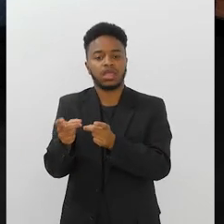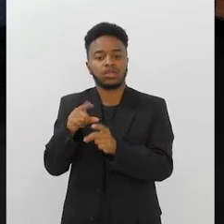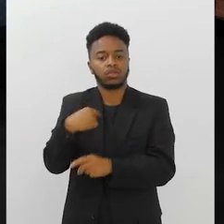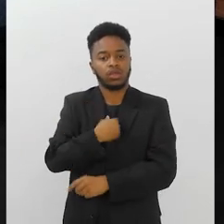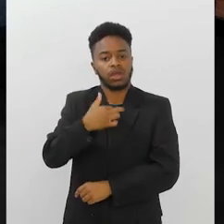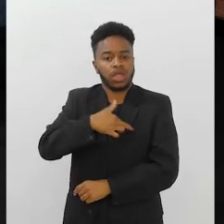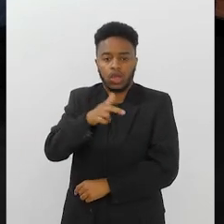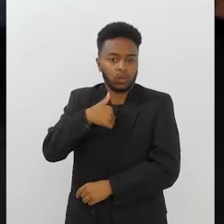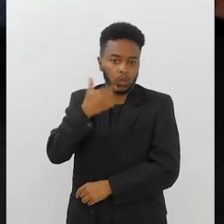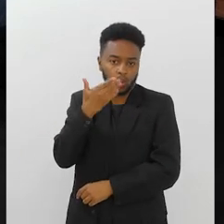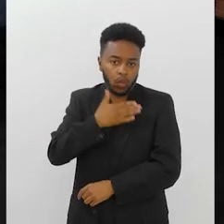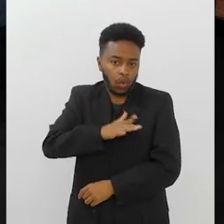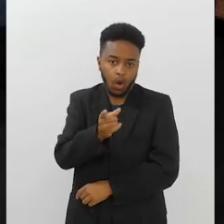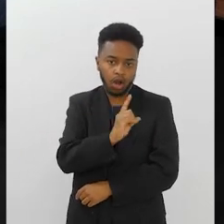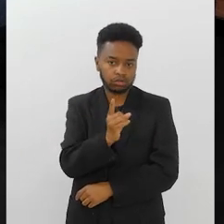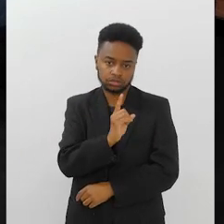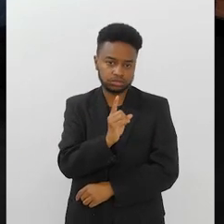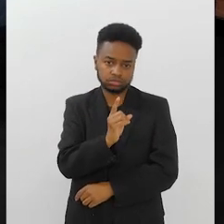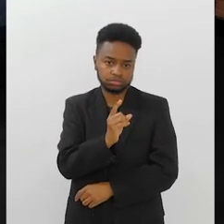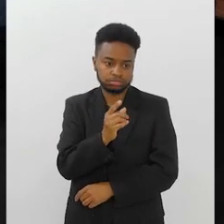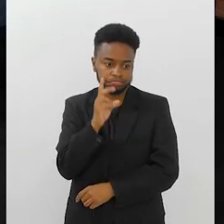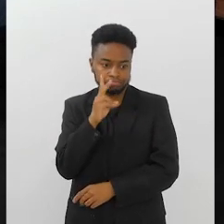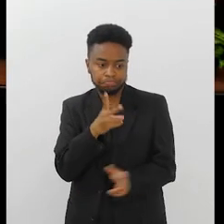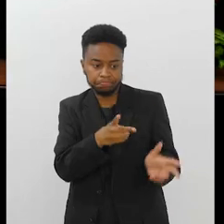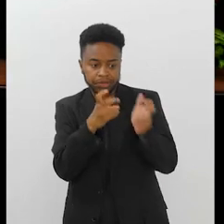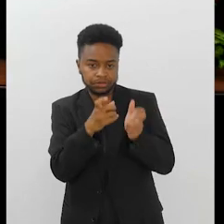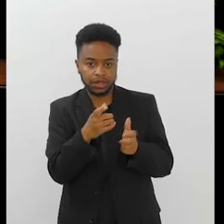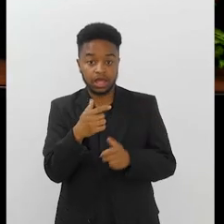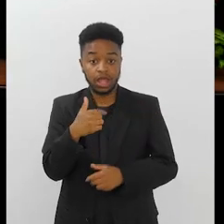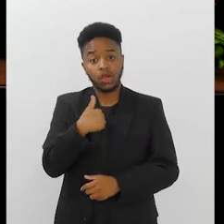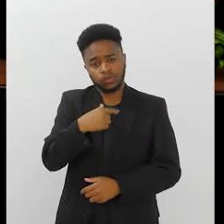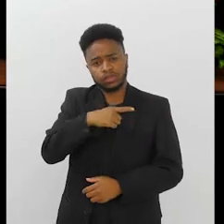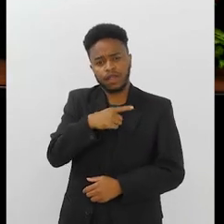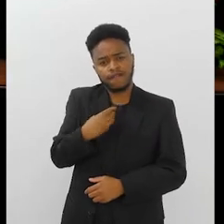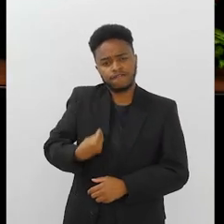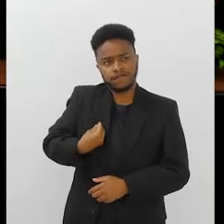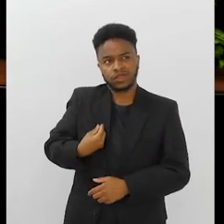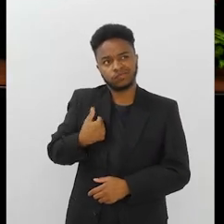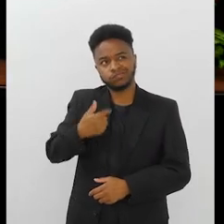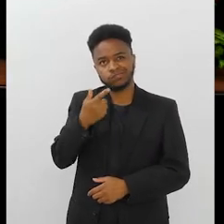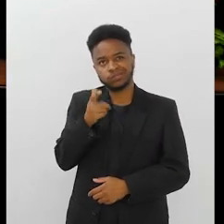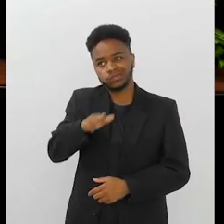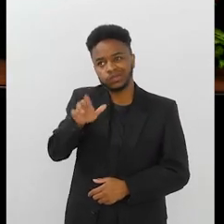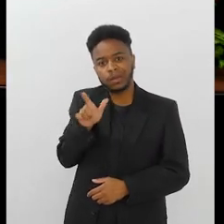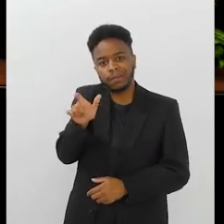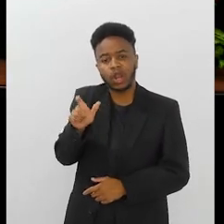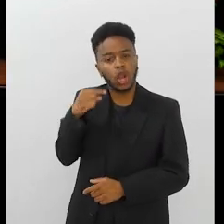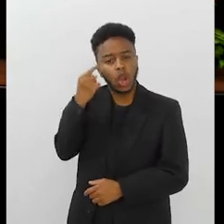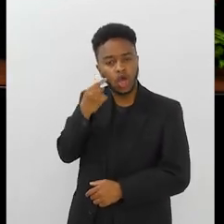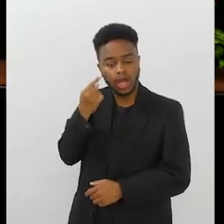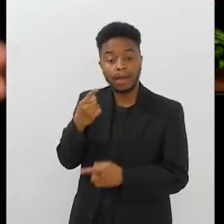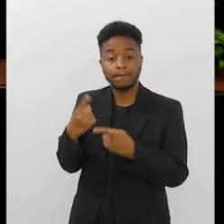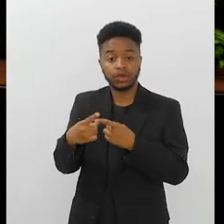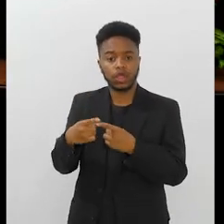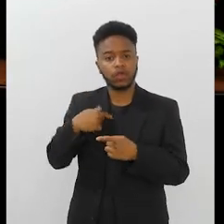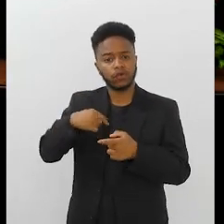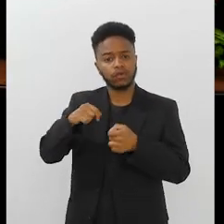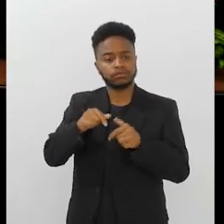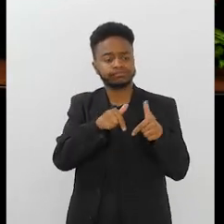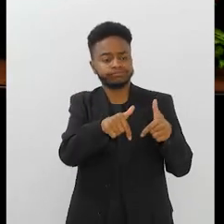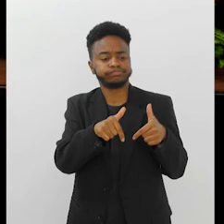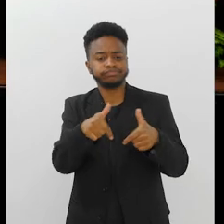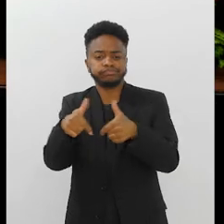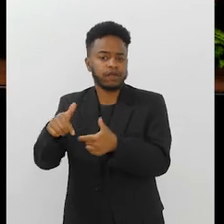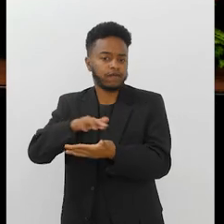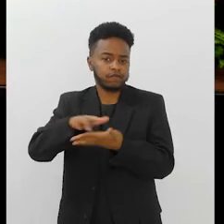enxergar Eu particularmente não gosto de ver eu tenho uma vida completamente vou dizer louca porque eu faço muitas coisas